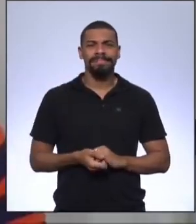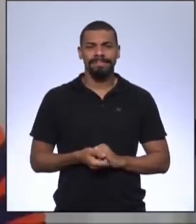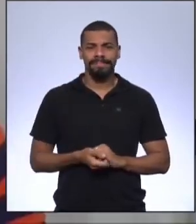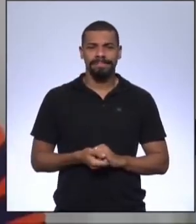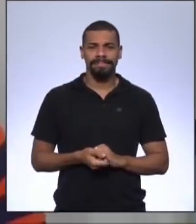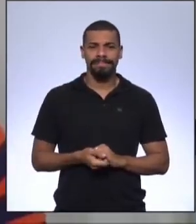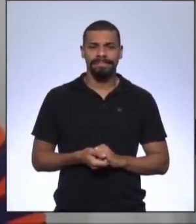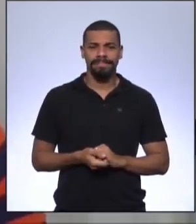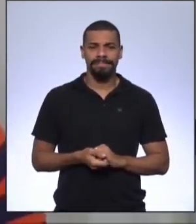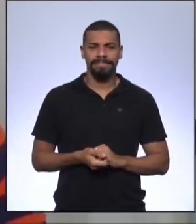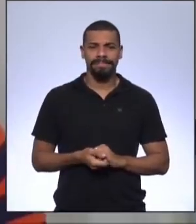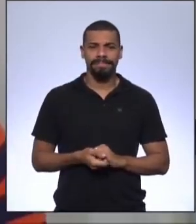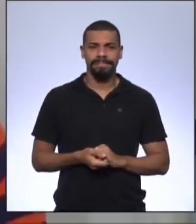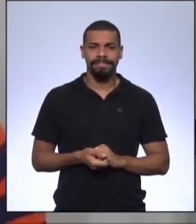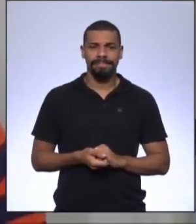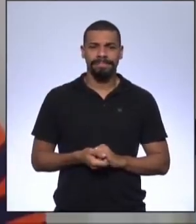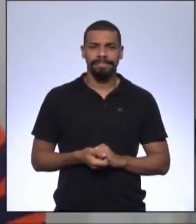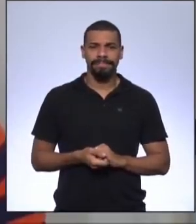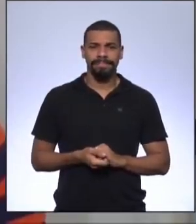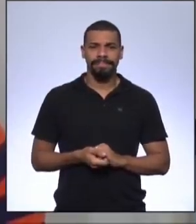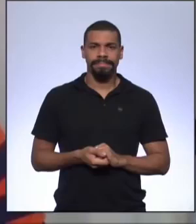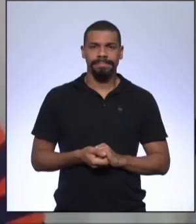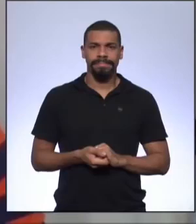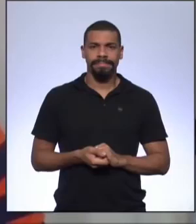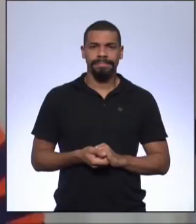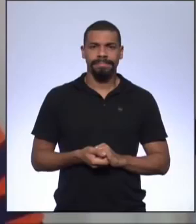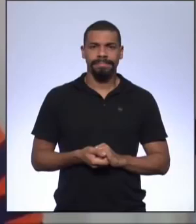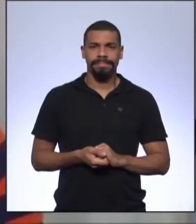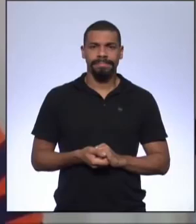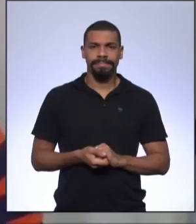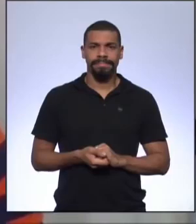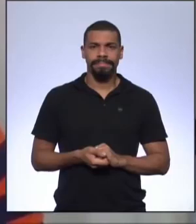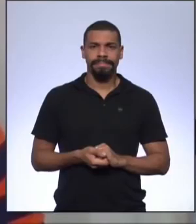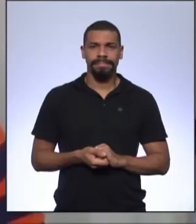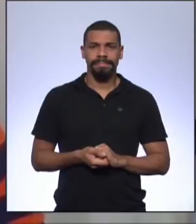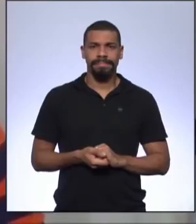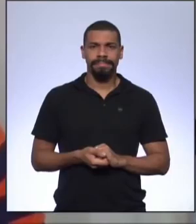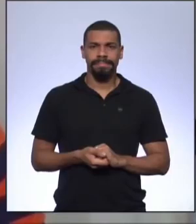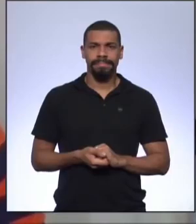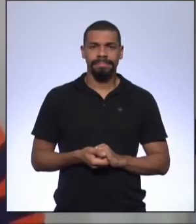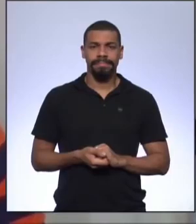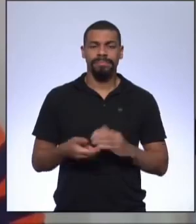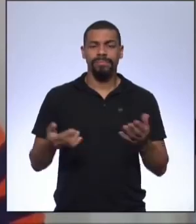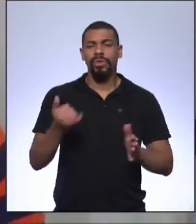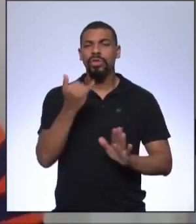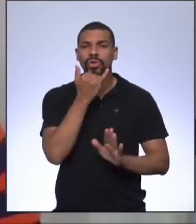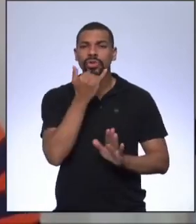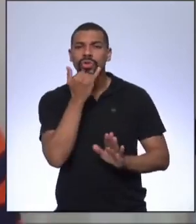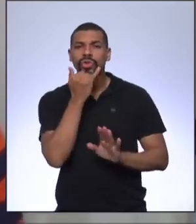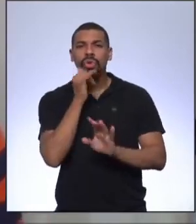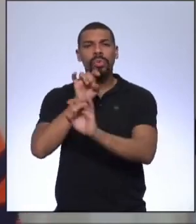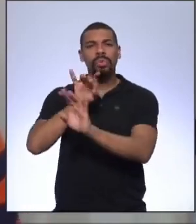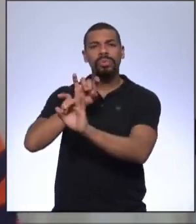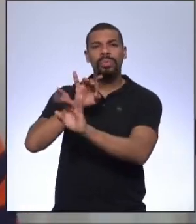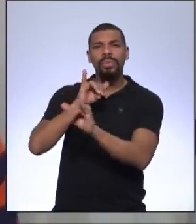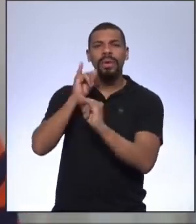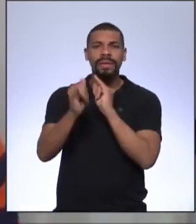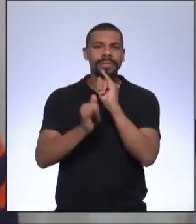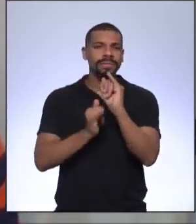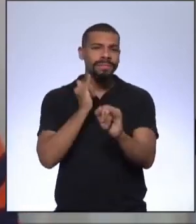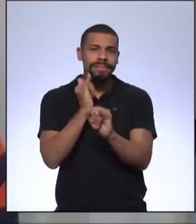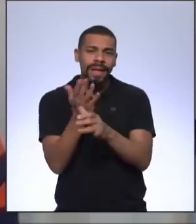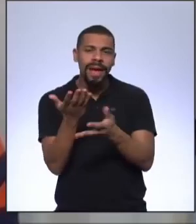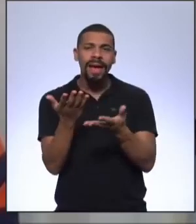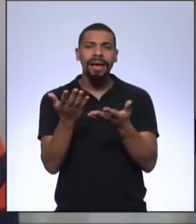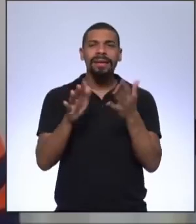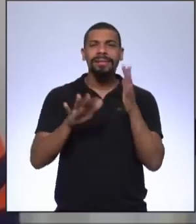Certo. Vamos lá. Pessoal, desculpa, nós estamos transmitindo de casa, a internet também não é muito